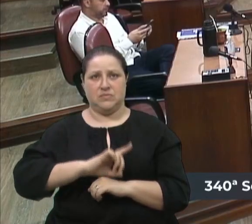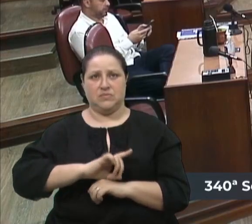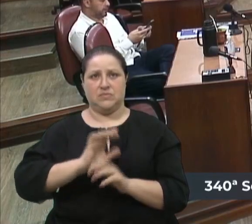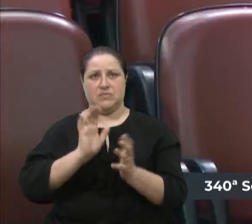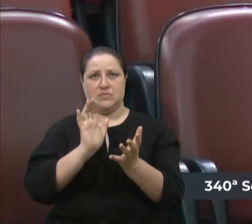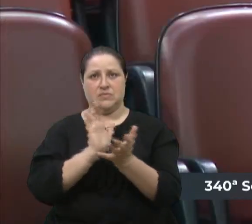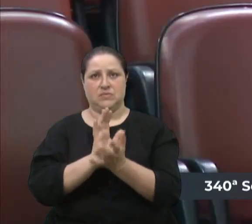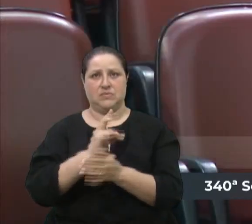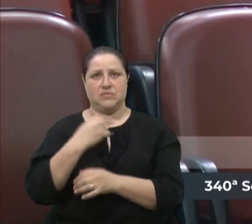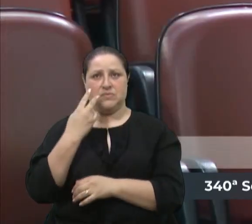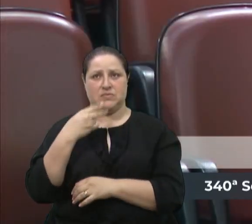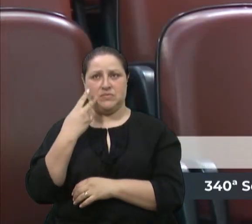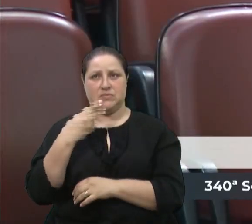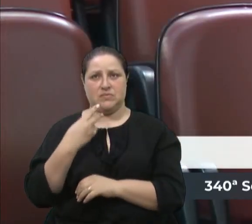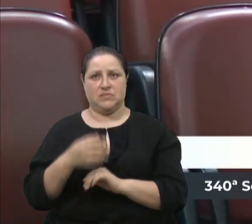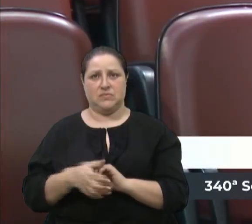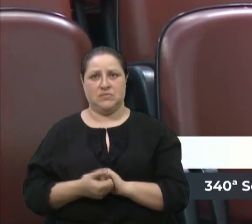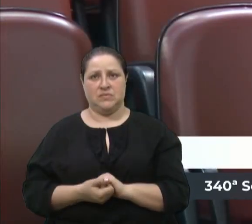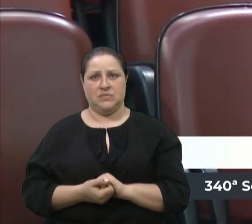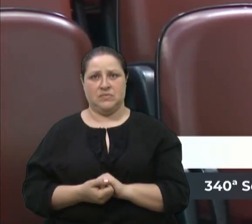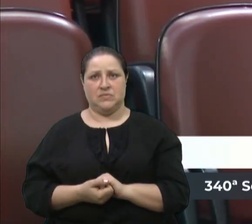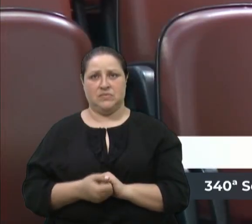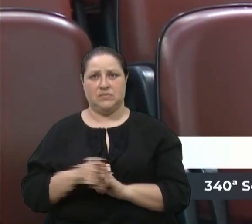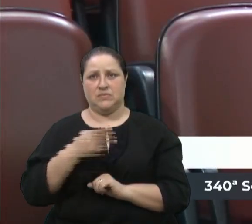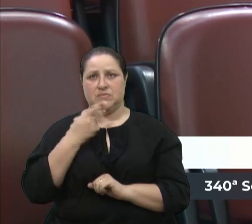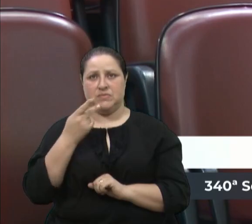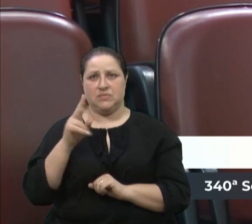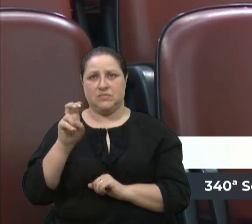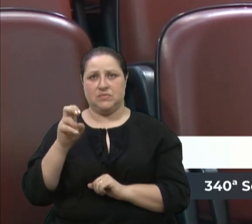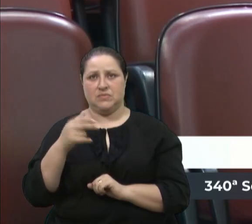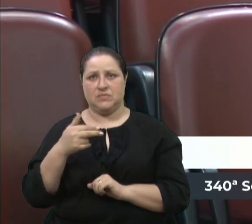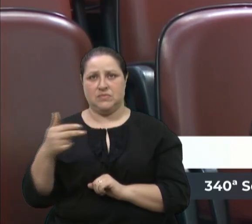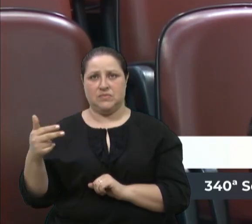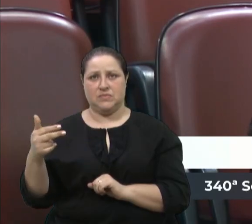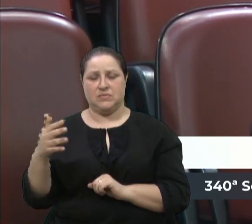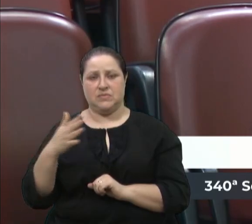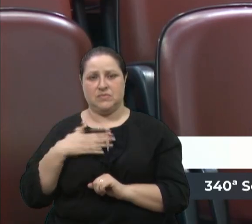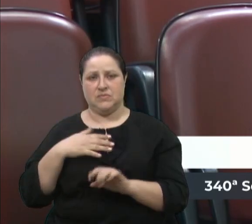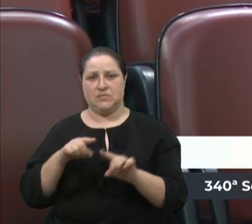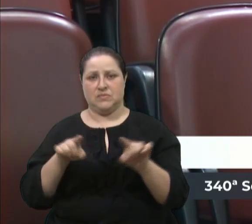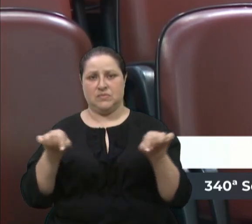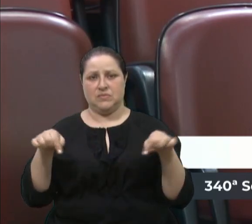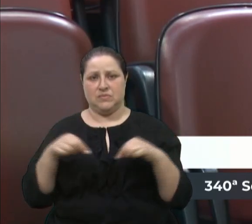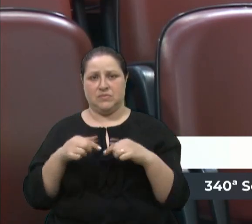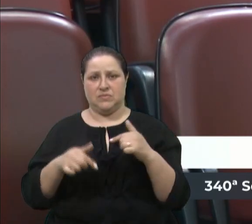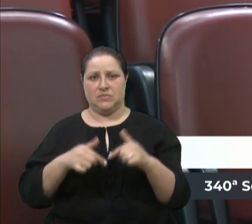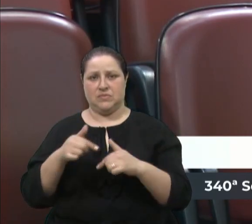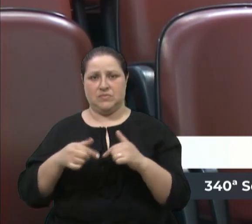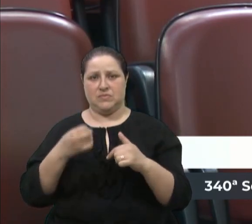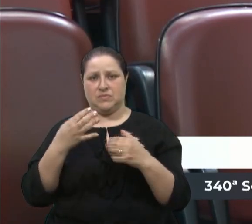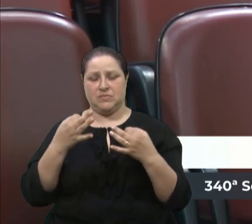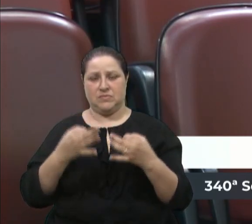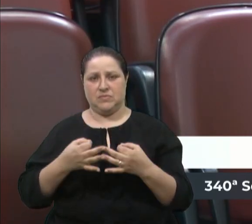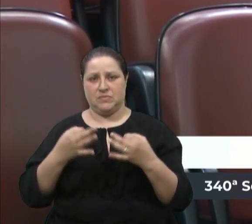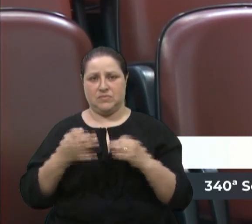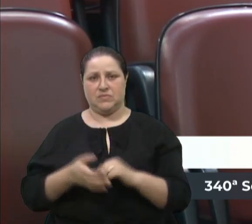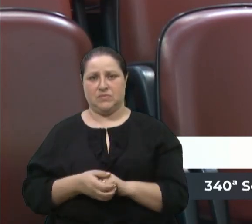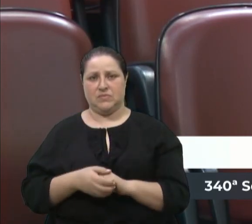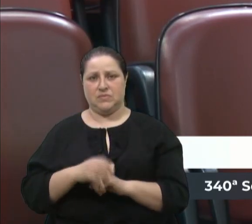colegas vereadores. Eu vou falar de uma coisa do meu gabinete que deu certo, o